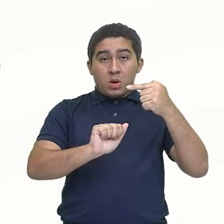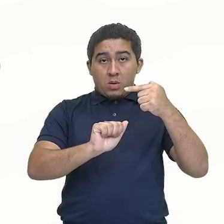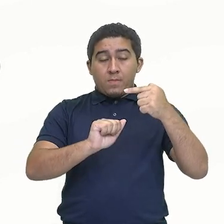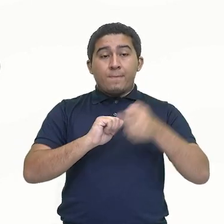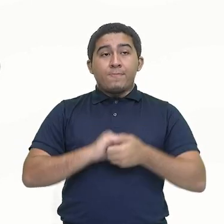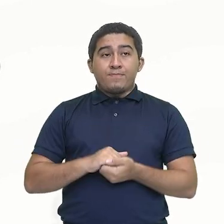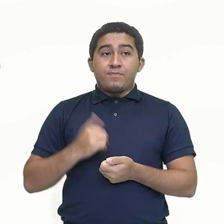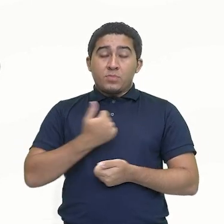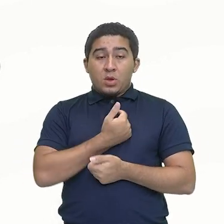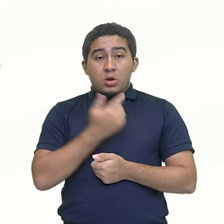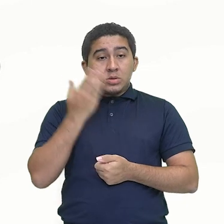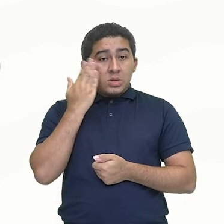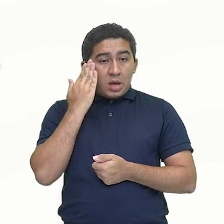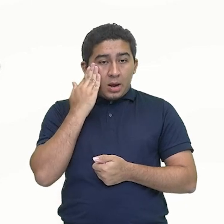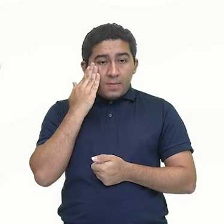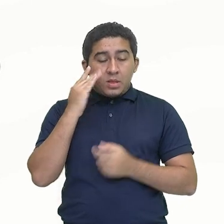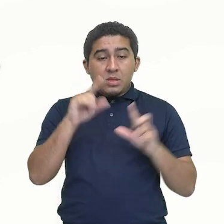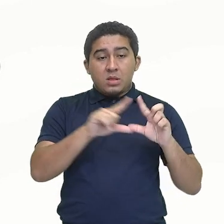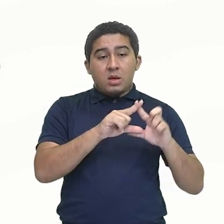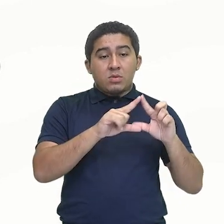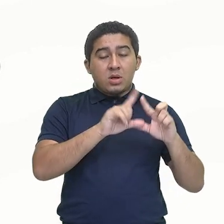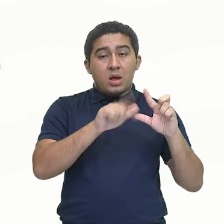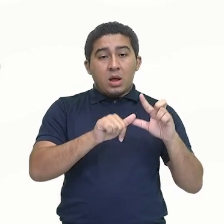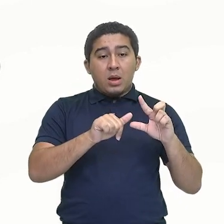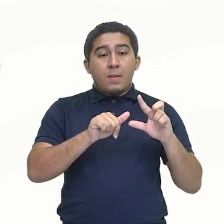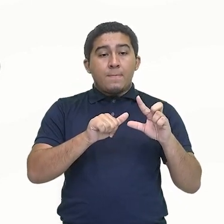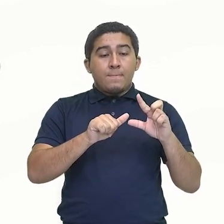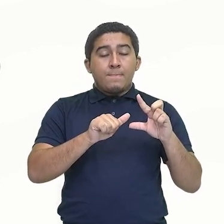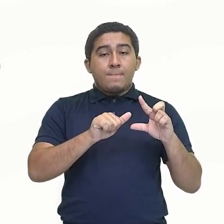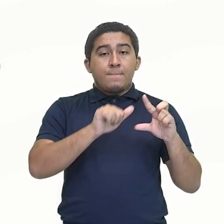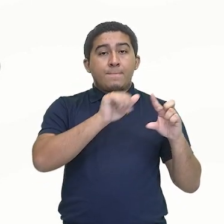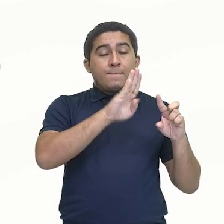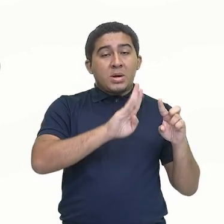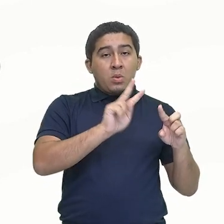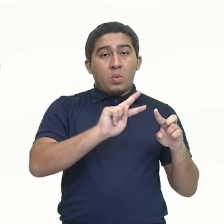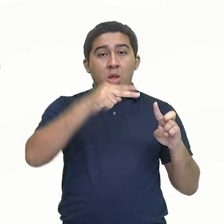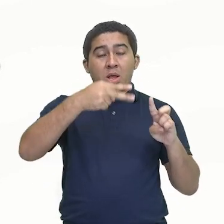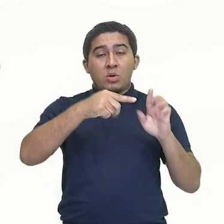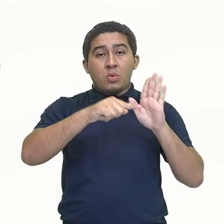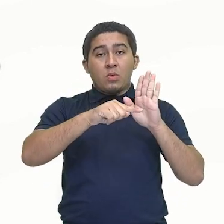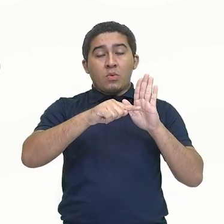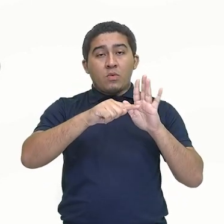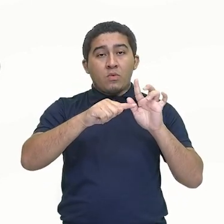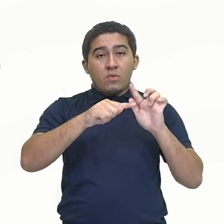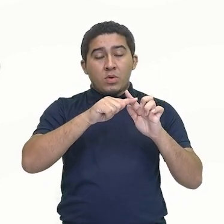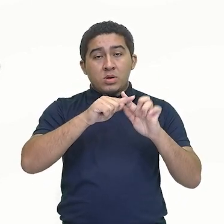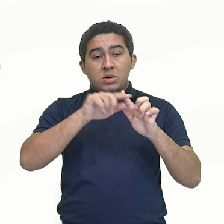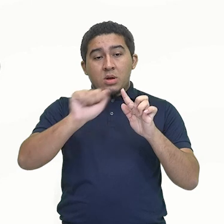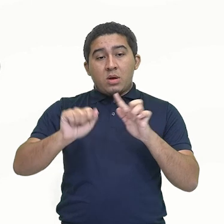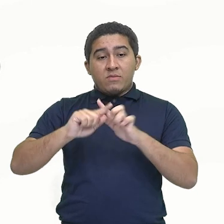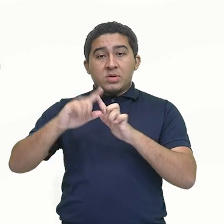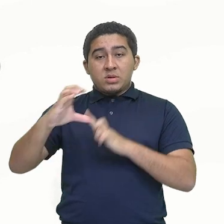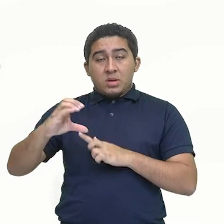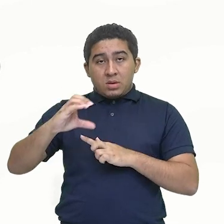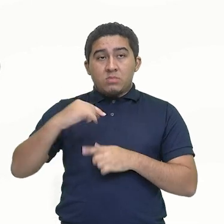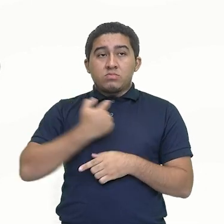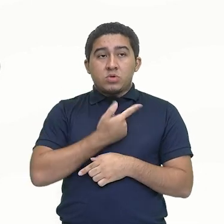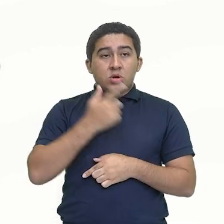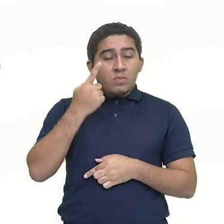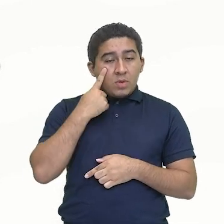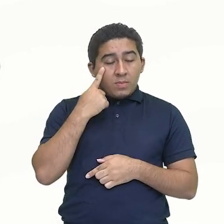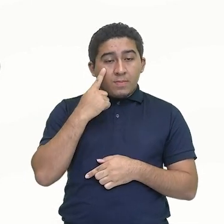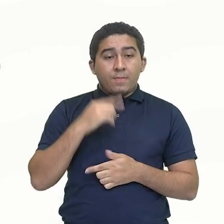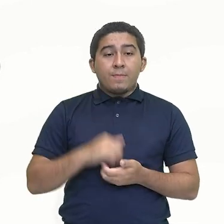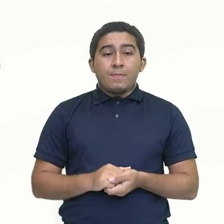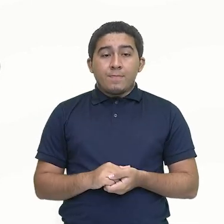que o delta é b ao quadrado menos 4 vezes a vezes c, né? A gente vai olhar aqui então os coeficientes. O